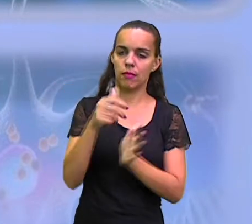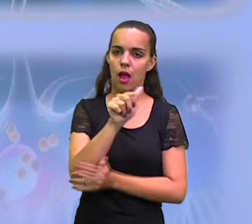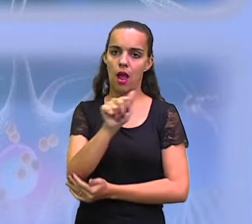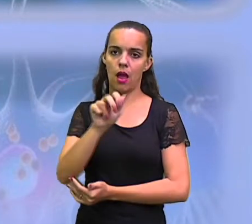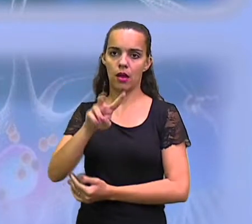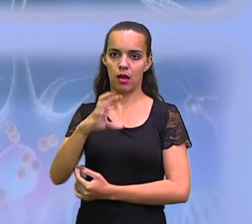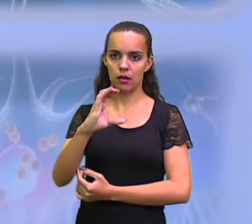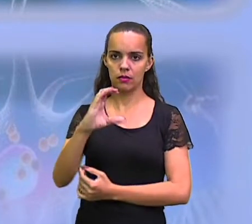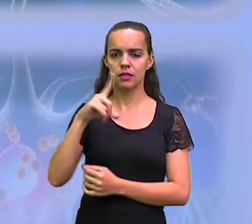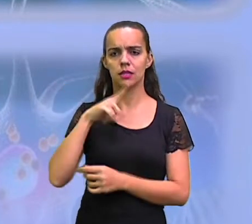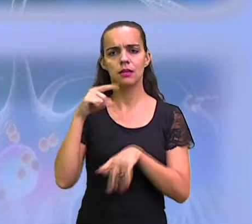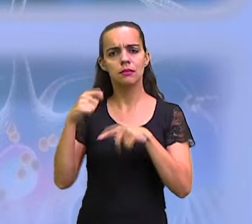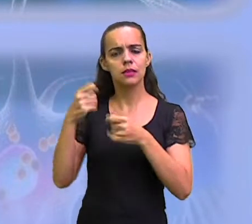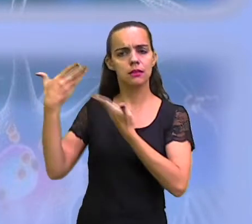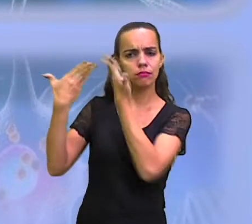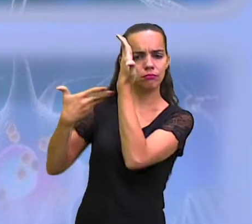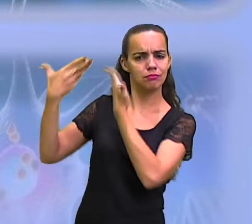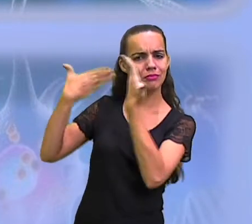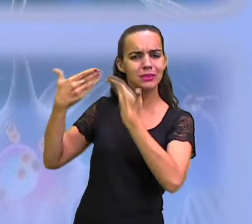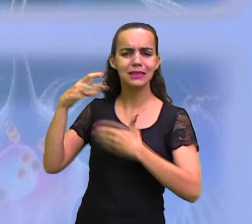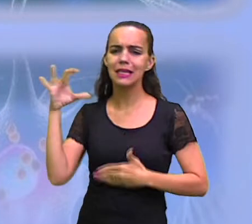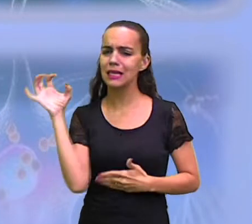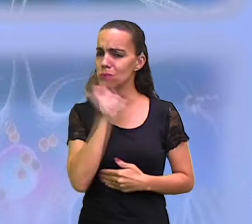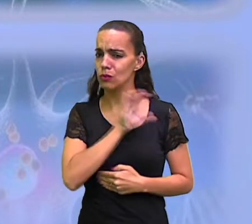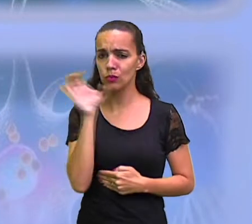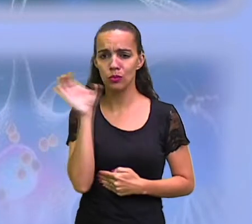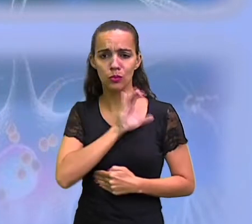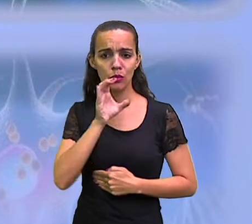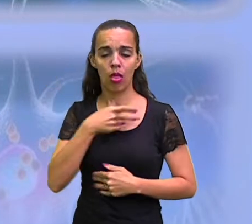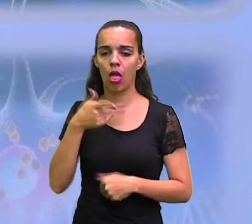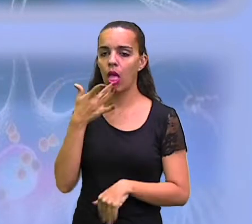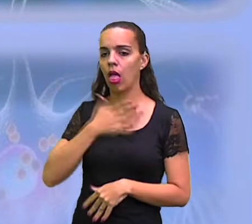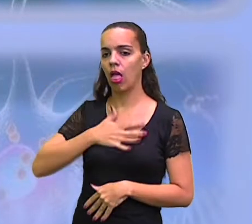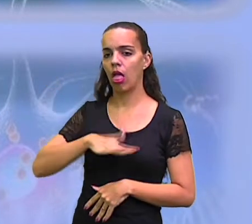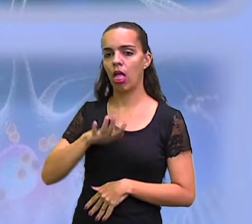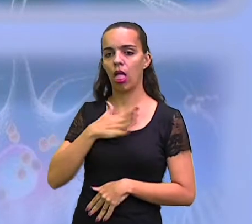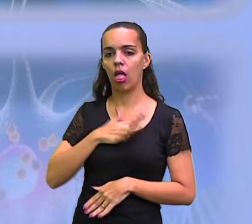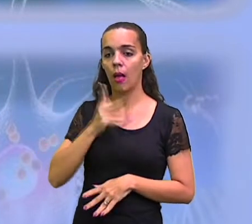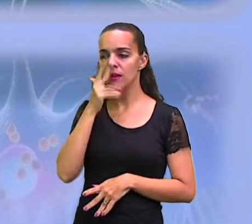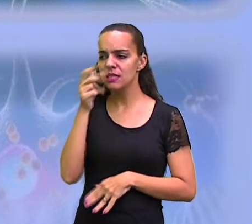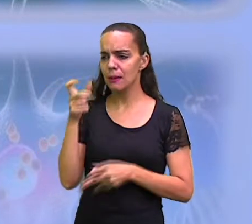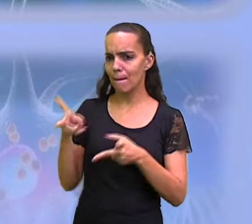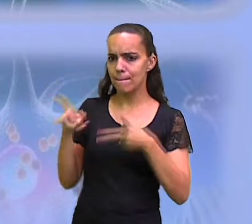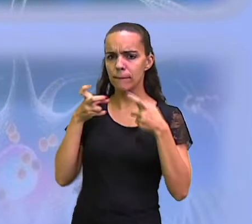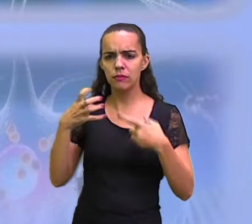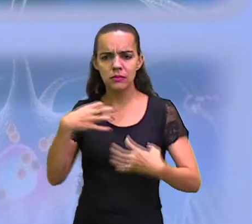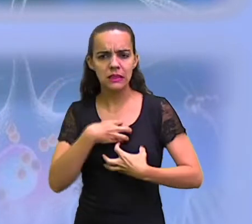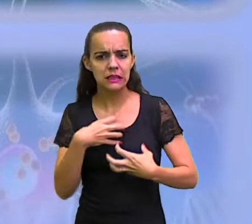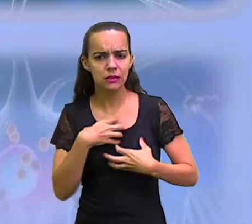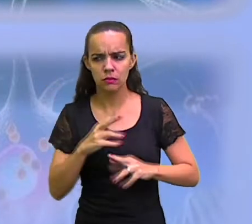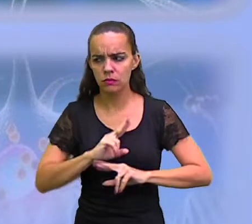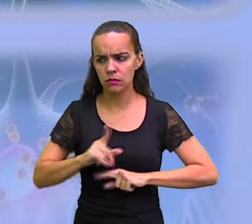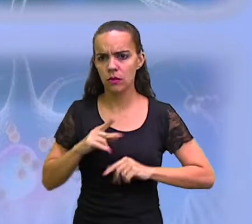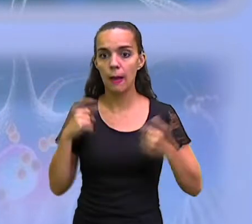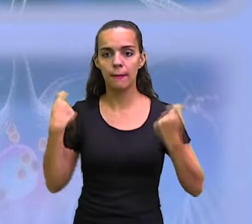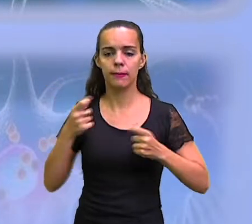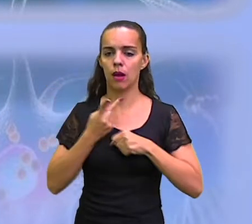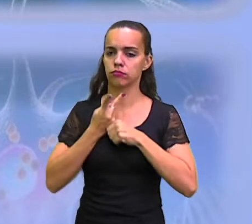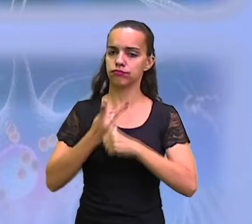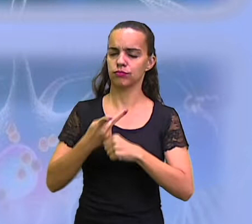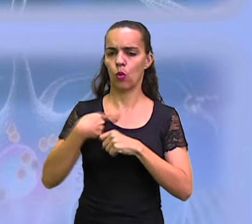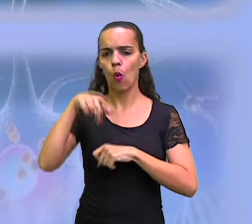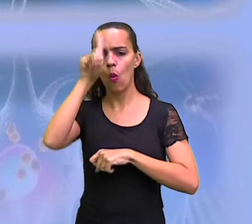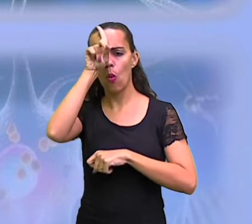e tratada o mais rápido possível para diminuir os riscos e a gravidade das